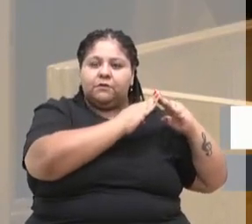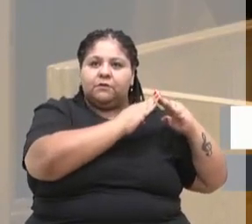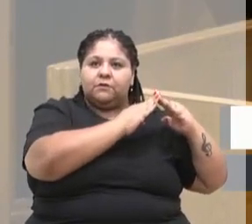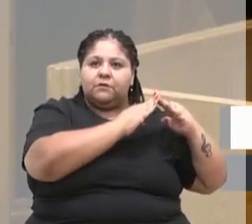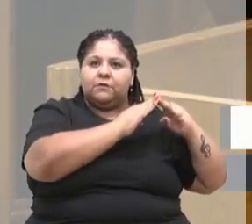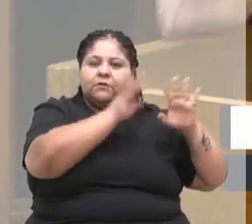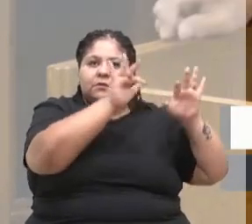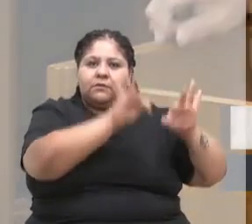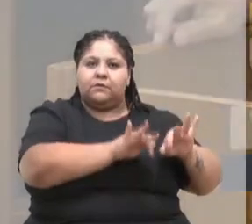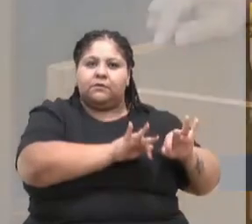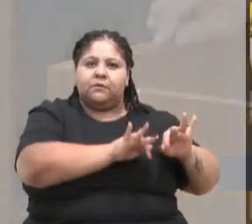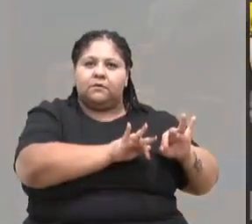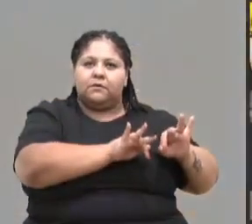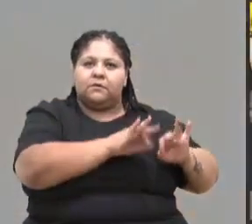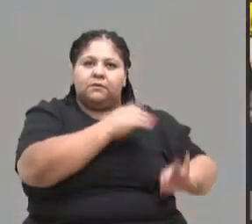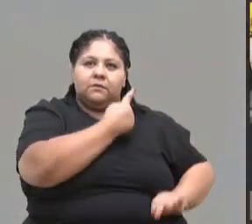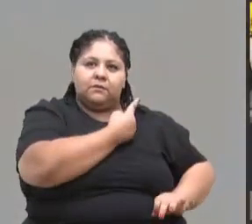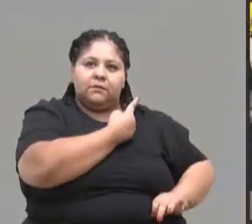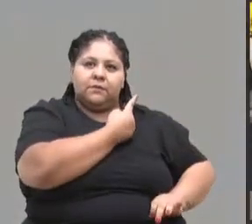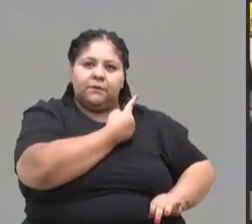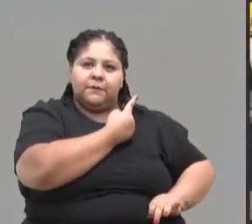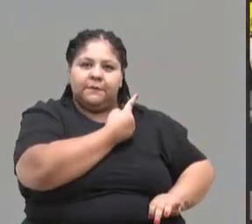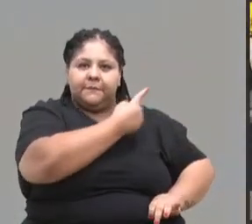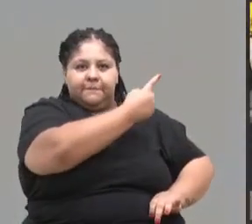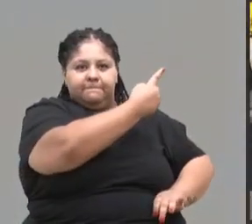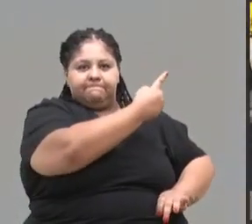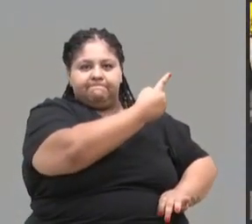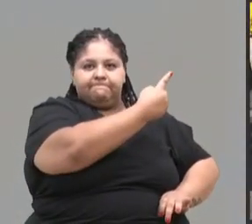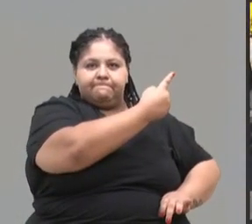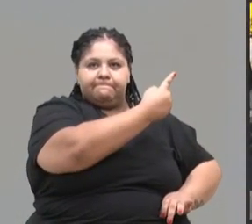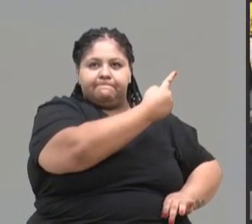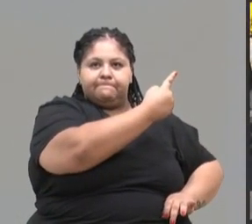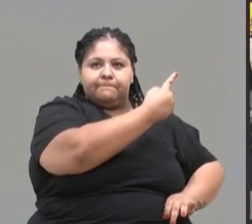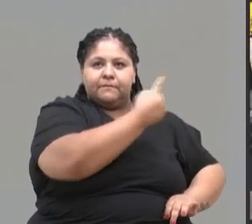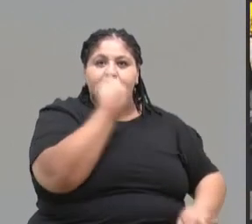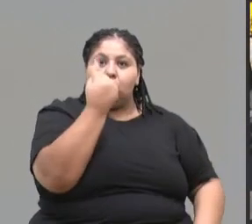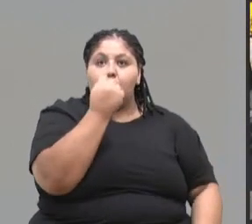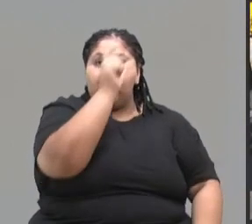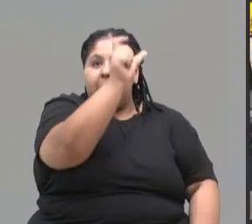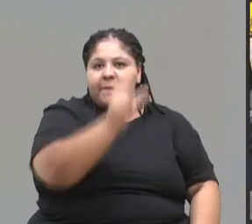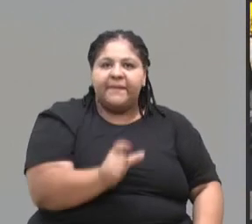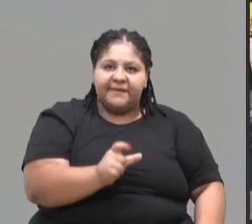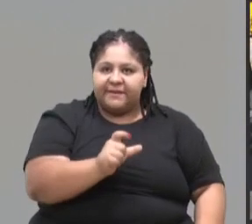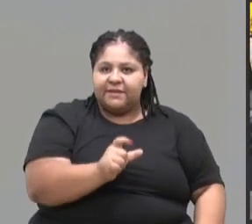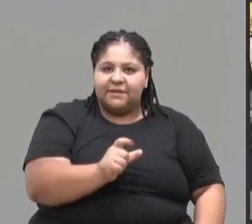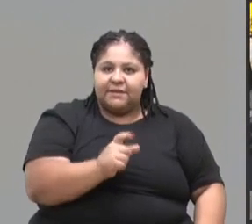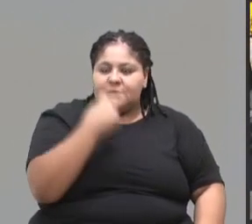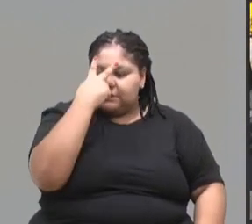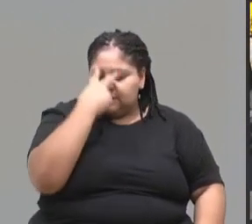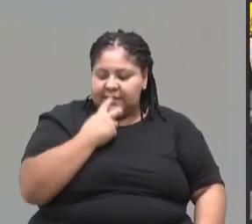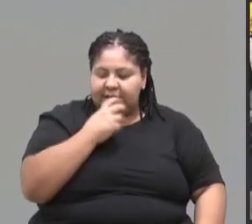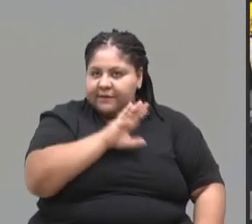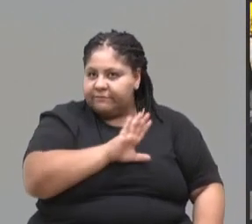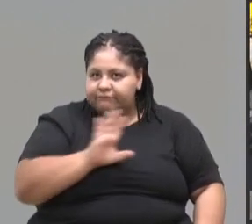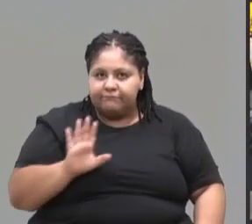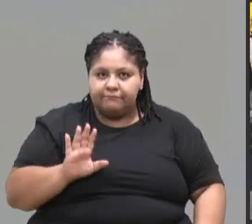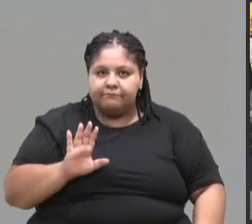interrompendo esse no telão, olha, uma pessoa totalmente cega,